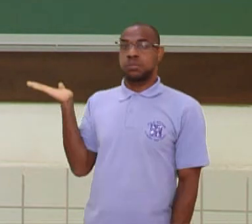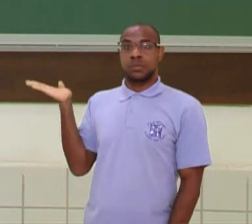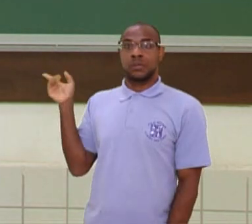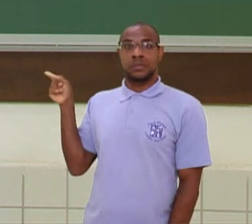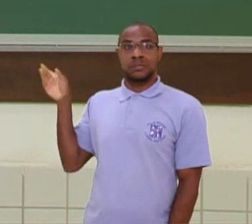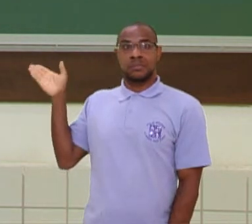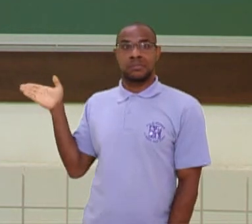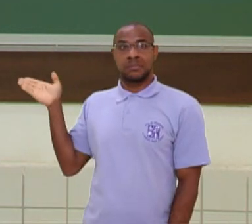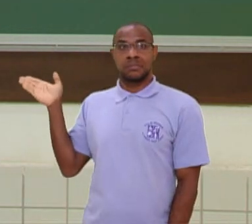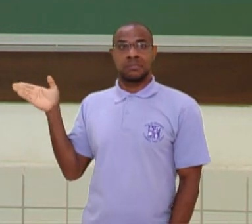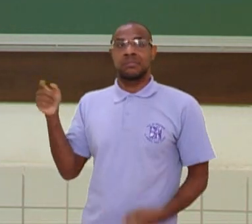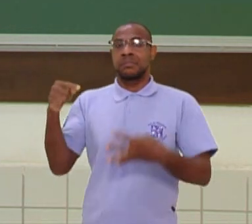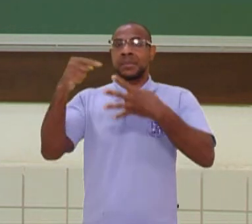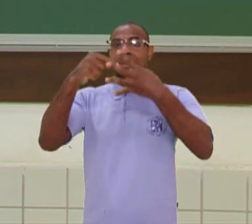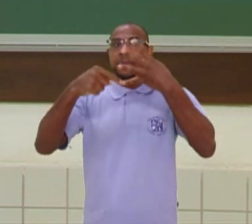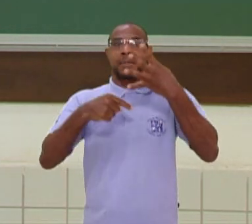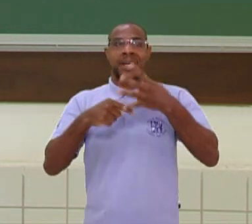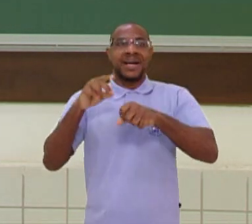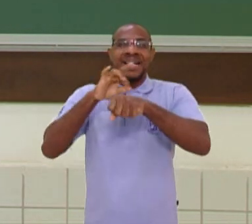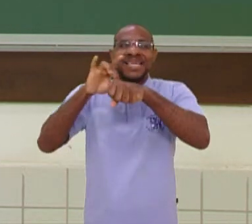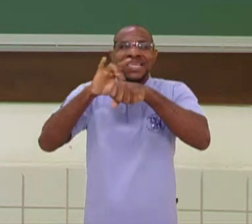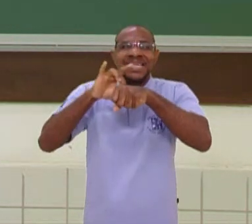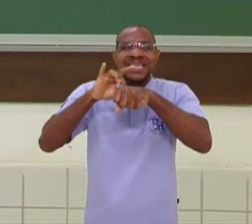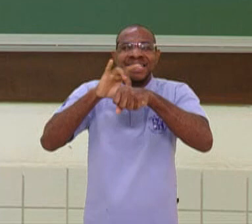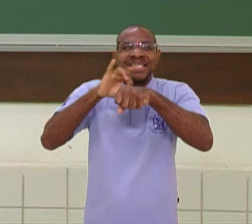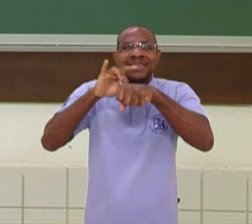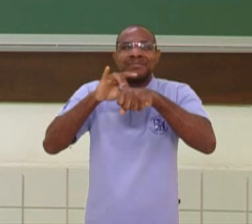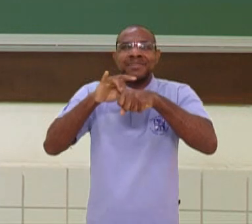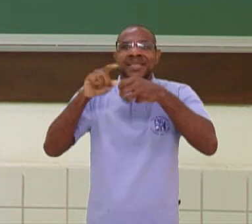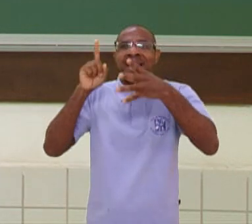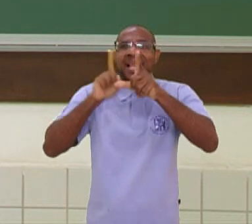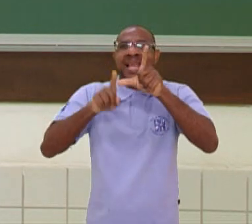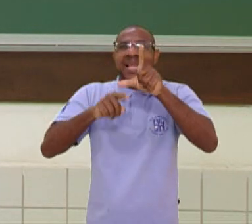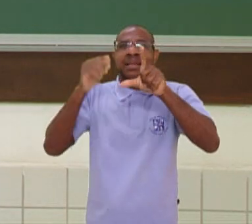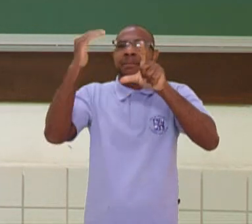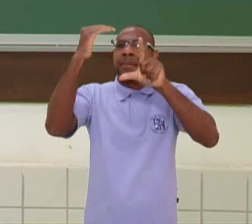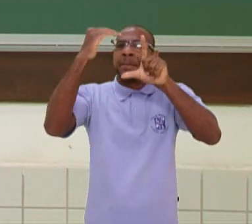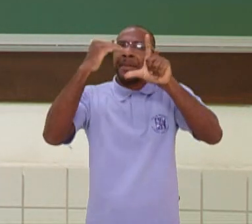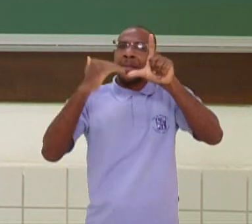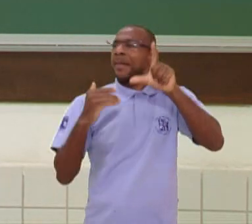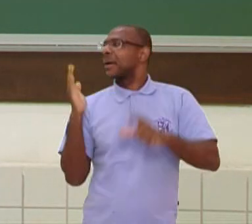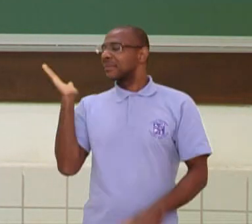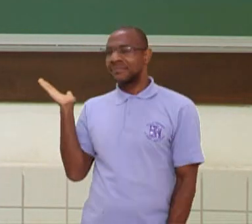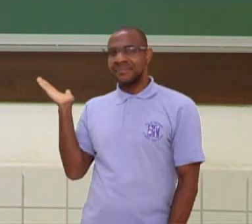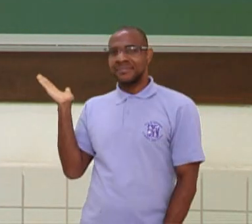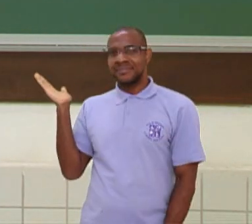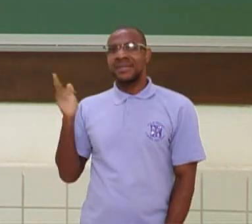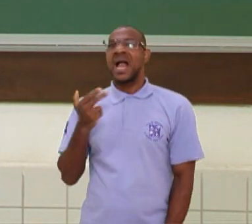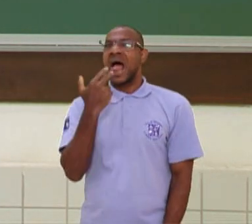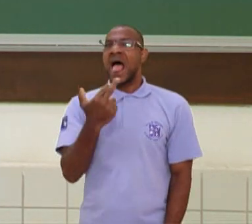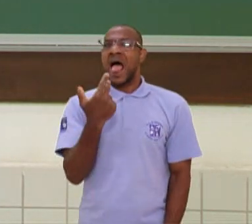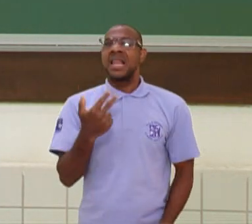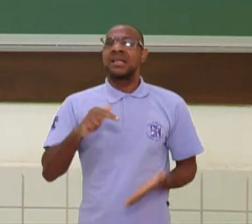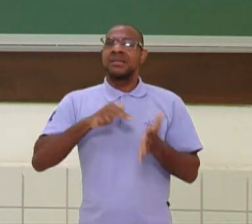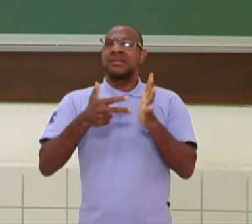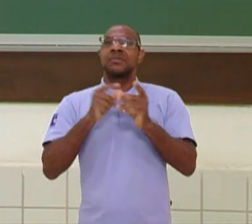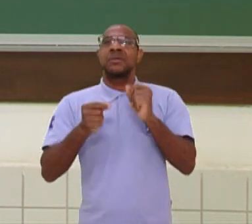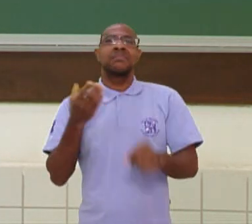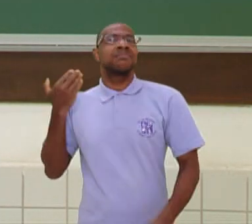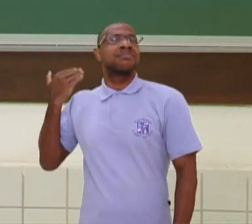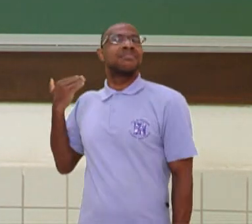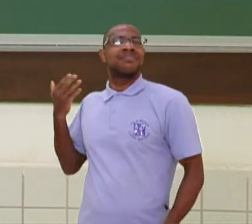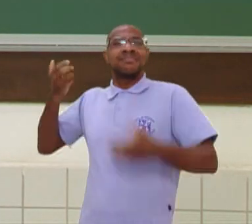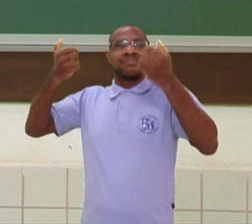a definição que você vai ter aqui acaba trabalhando em latim, que era língua falada, língua mundial na época. E ainda mais que você tinha um